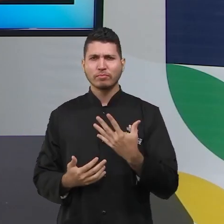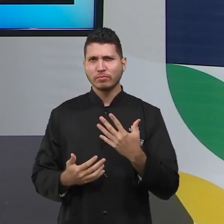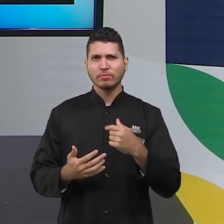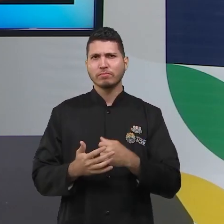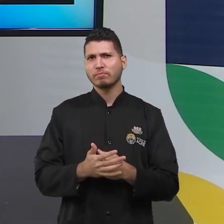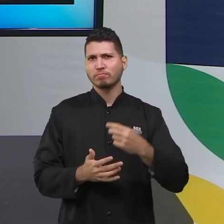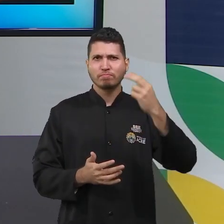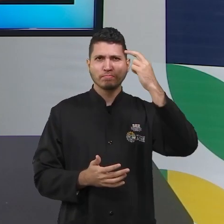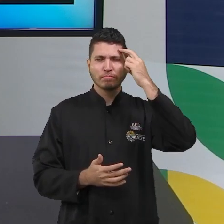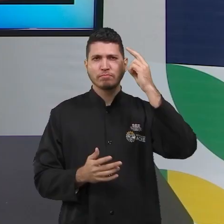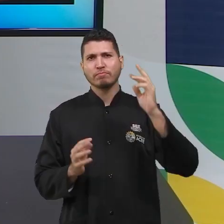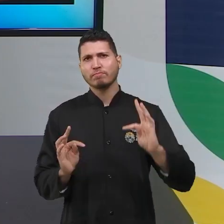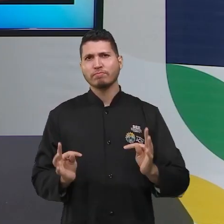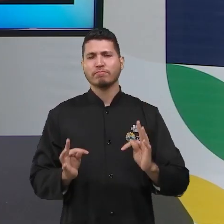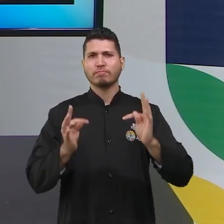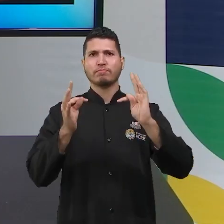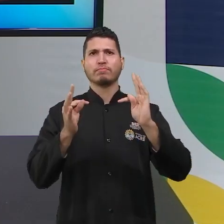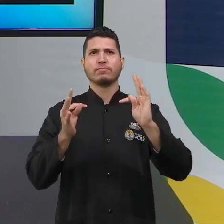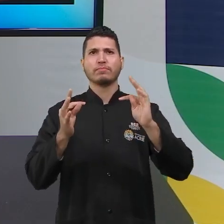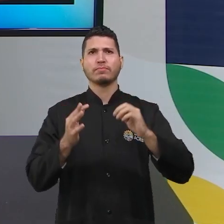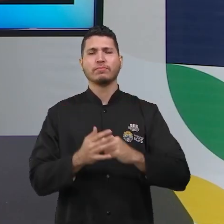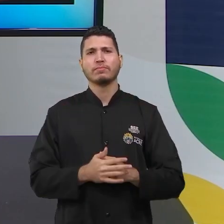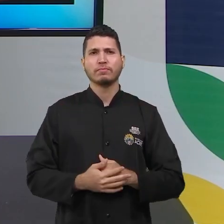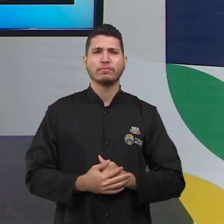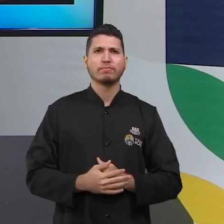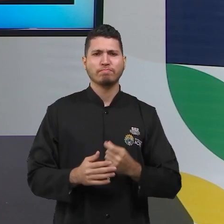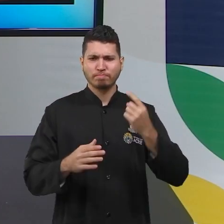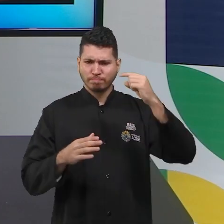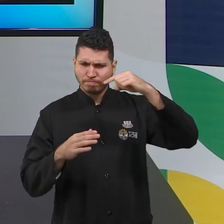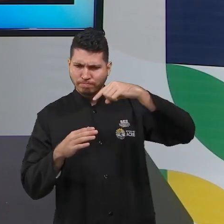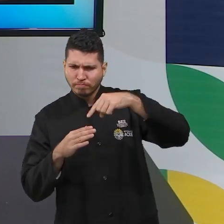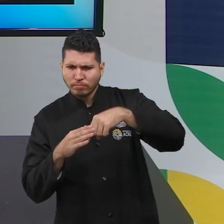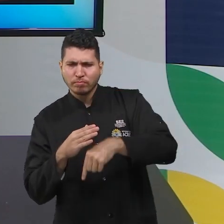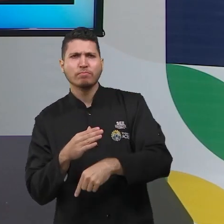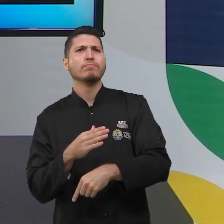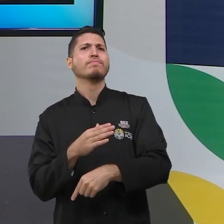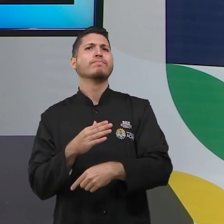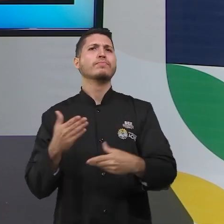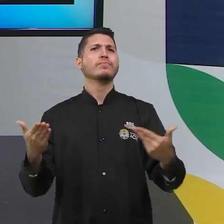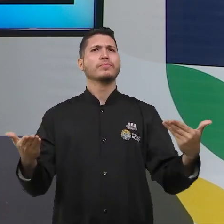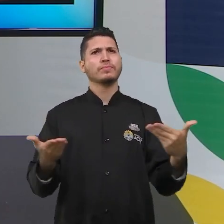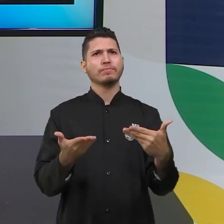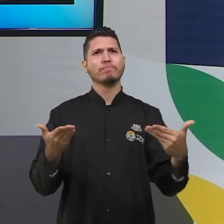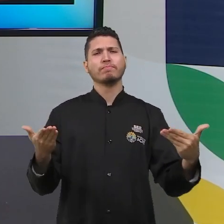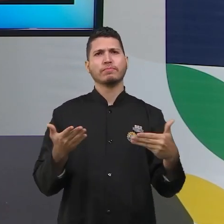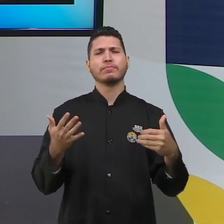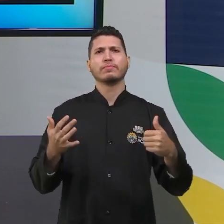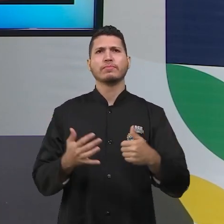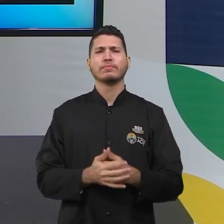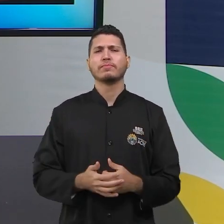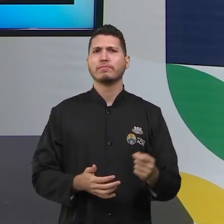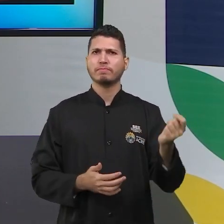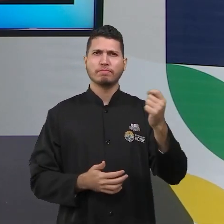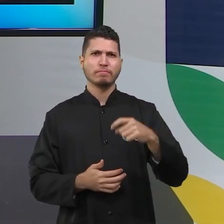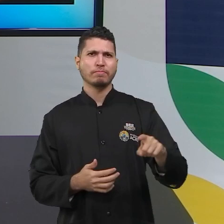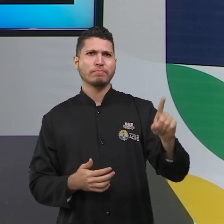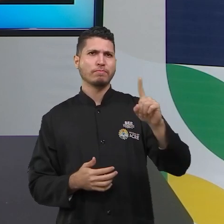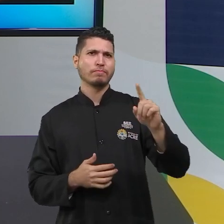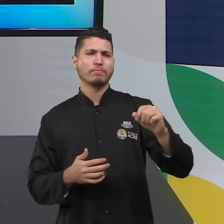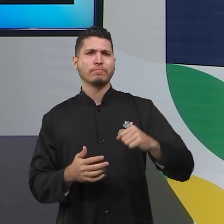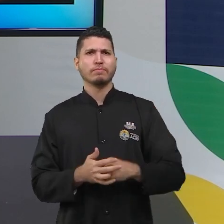cultural, tecnológico, de uma forma mais intensa, mais próxima. A gente não precisa dispor aí de